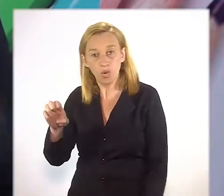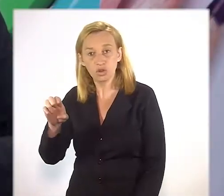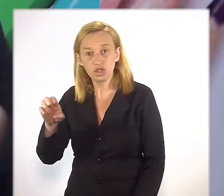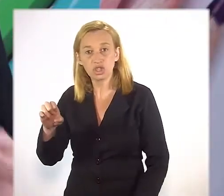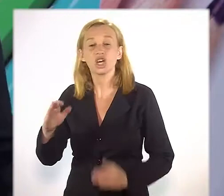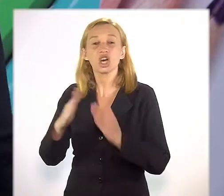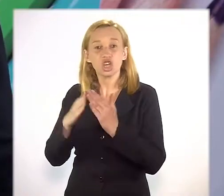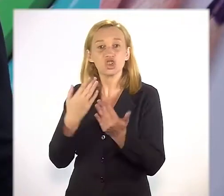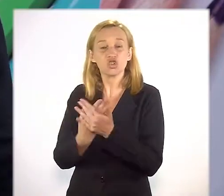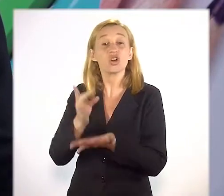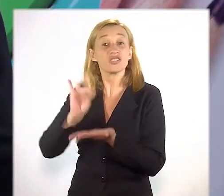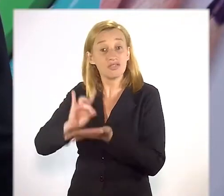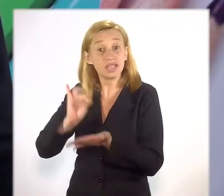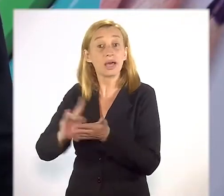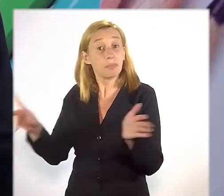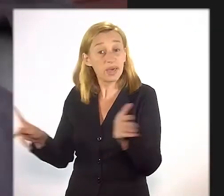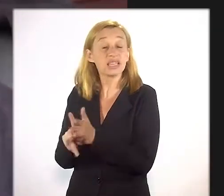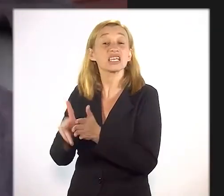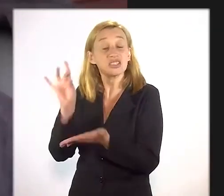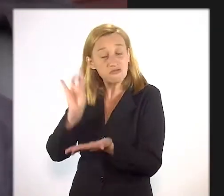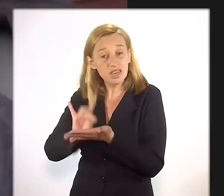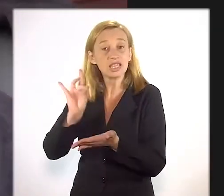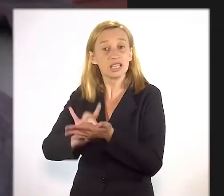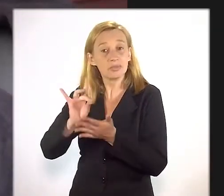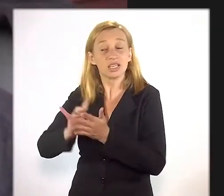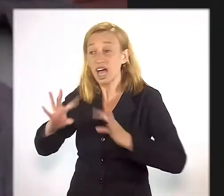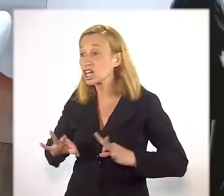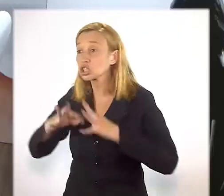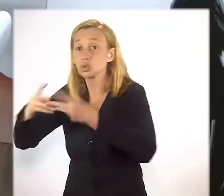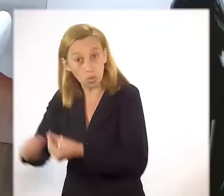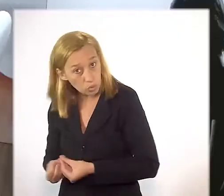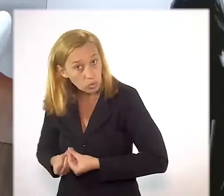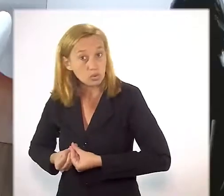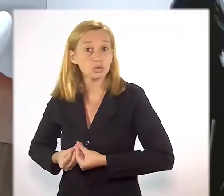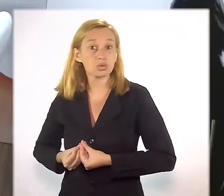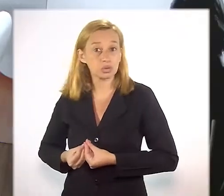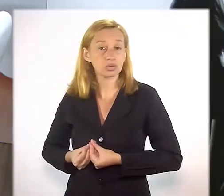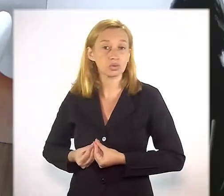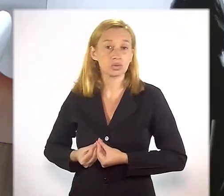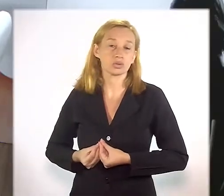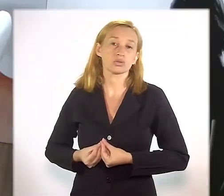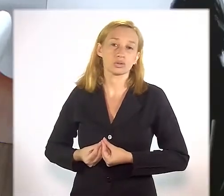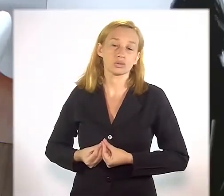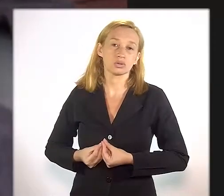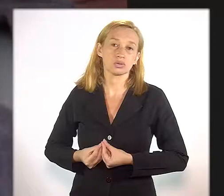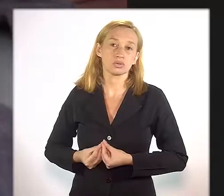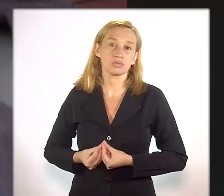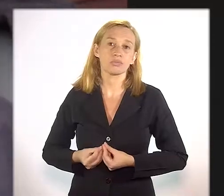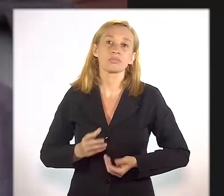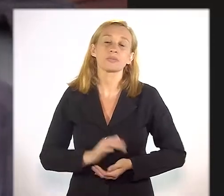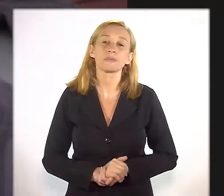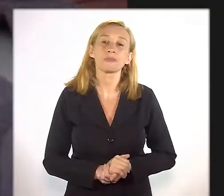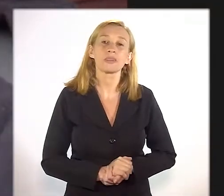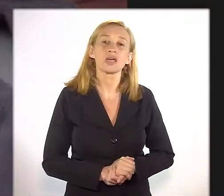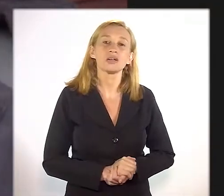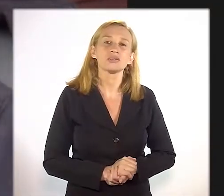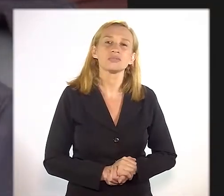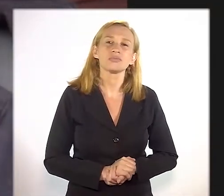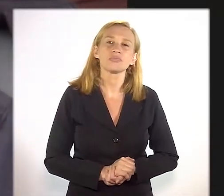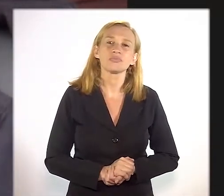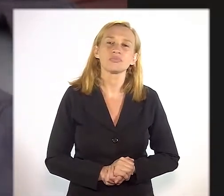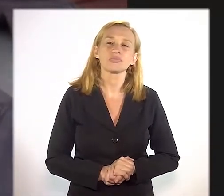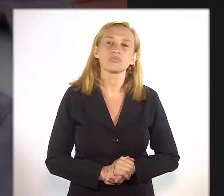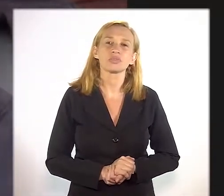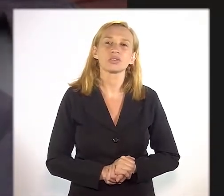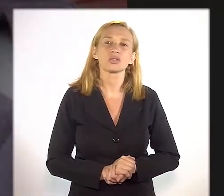porque a escola é para todos. Claro, Educação é para não todos, é. né? Essa escola da aula não é. Pois E é. o que mais me